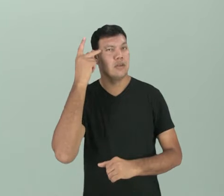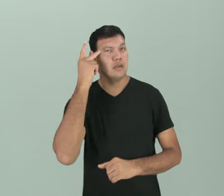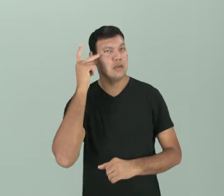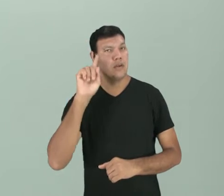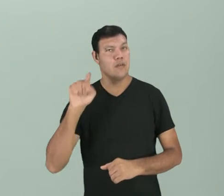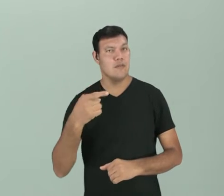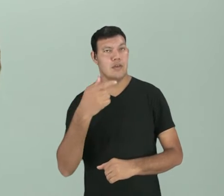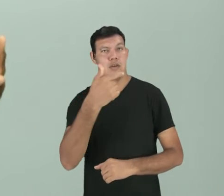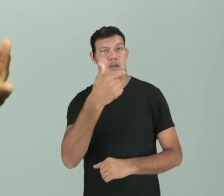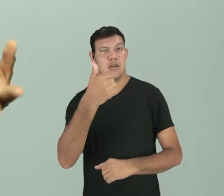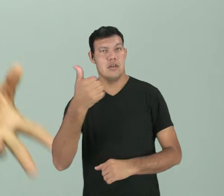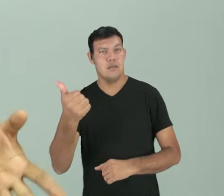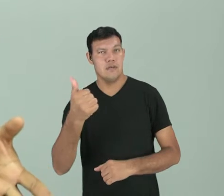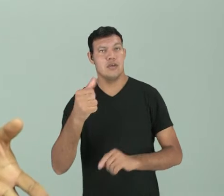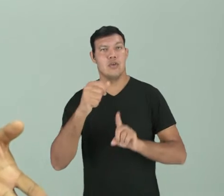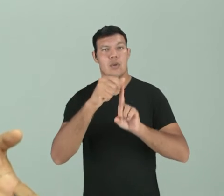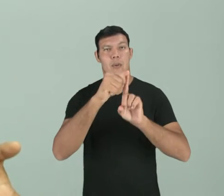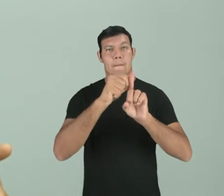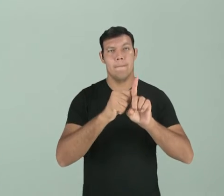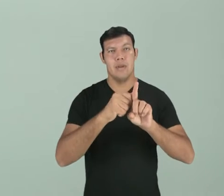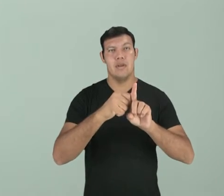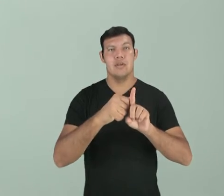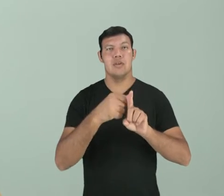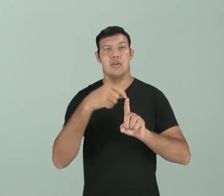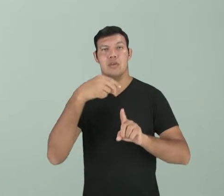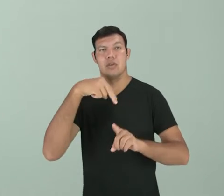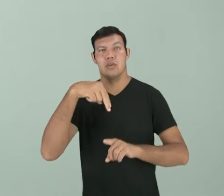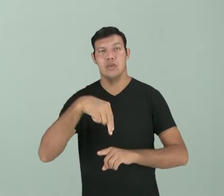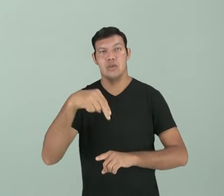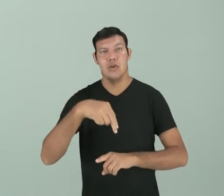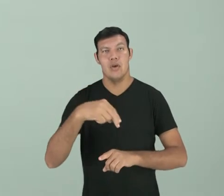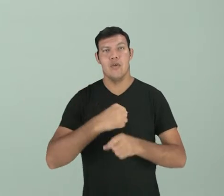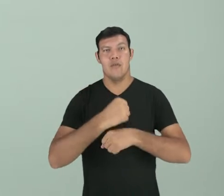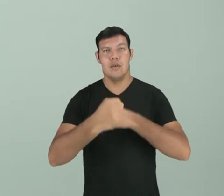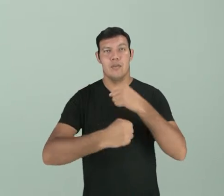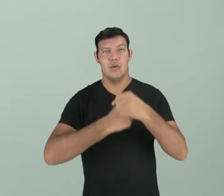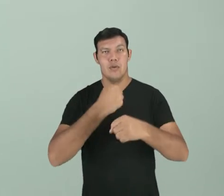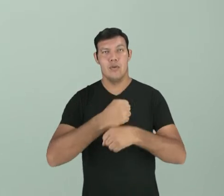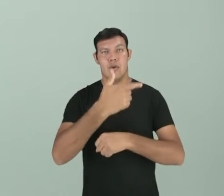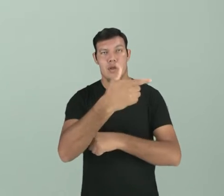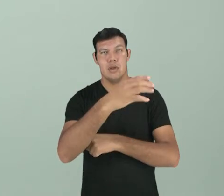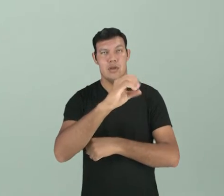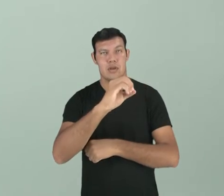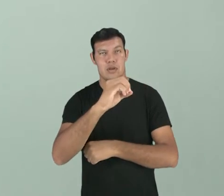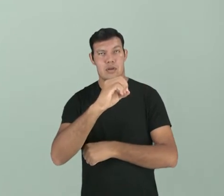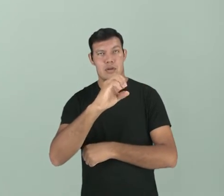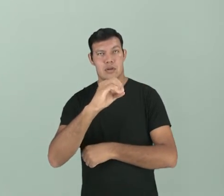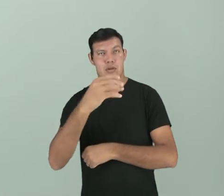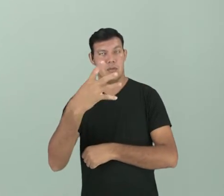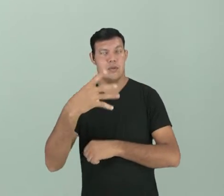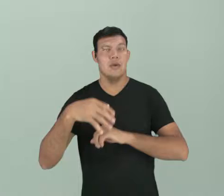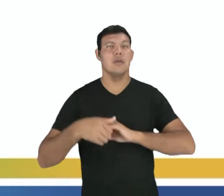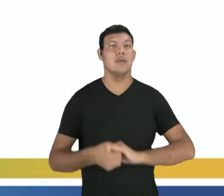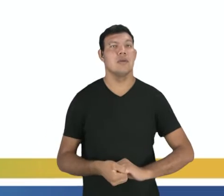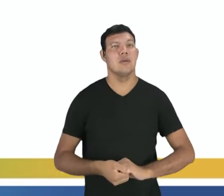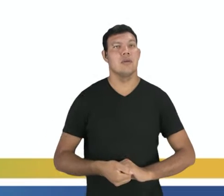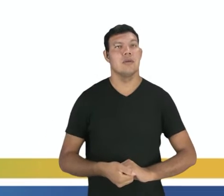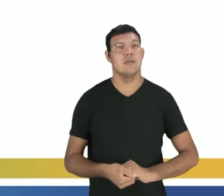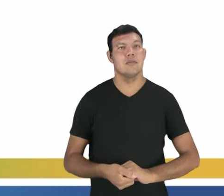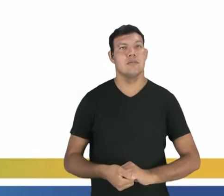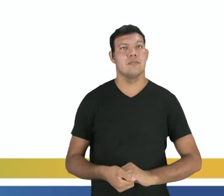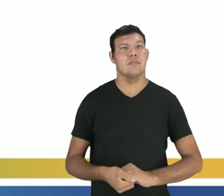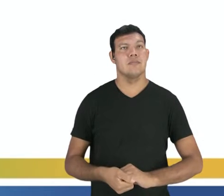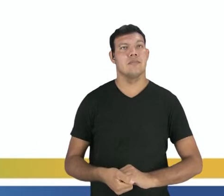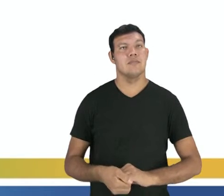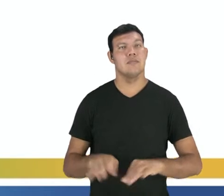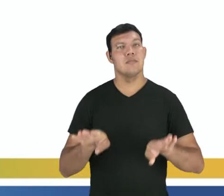5 de agosto de 2021, por exemplo. Então, eu separo o nome da cidade da data, tá?